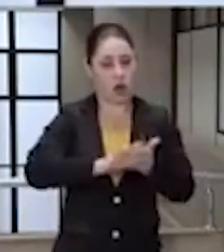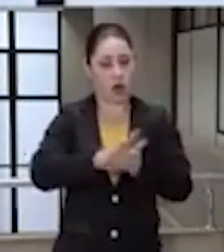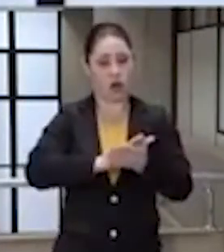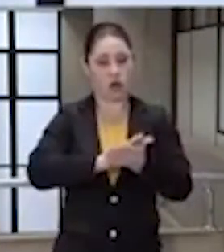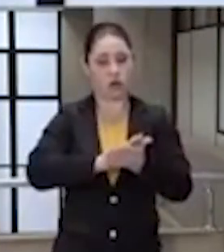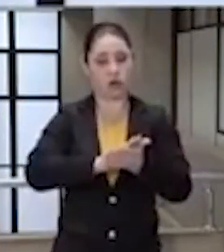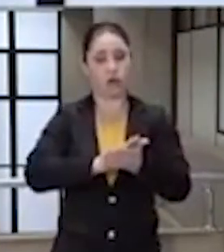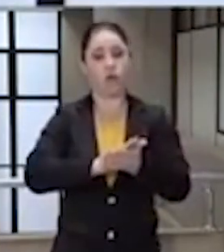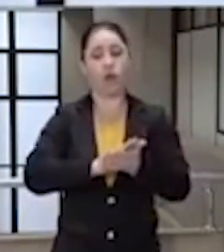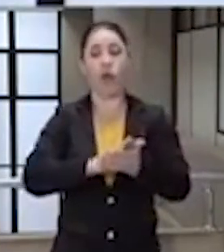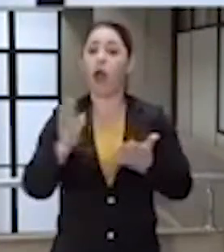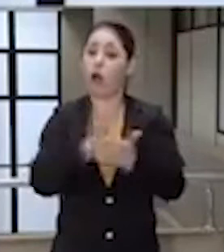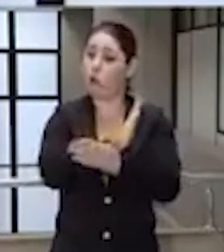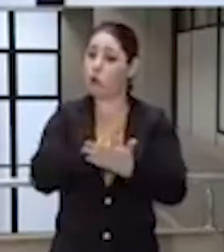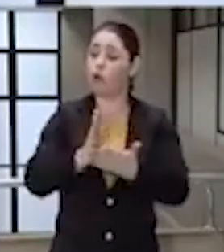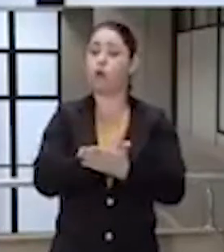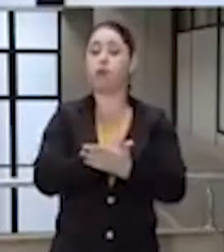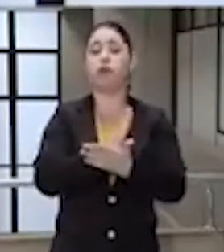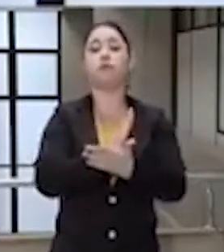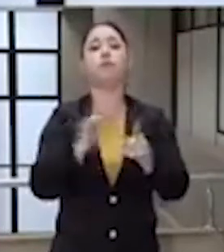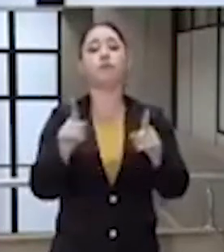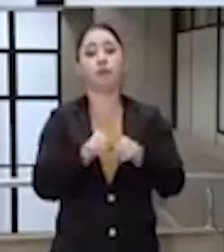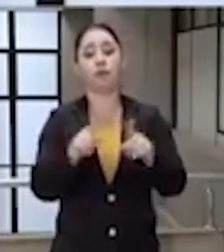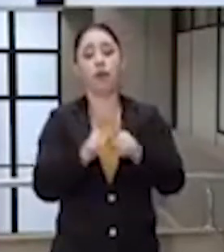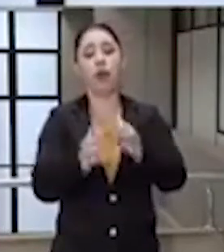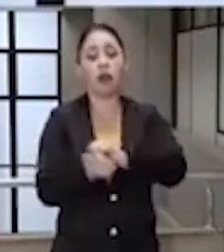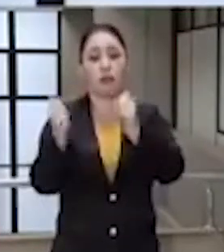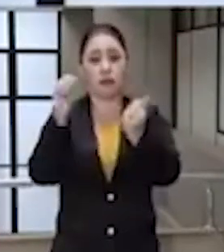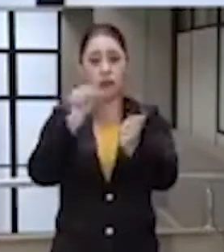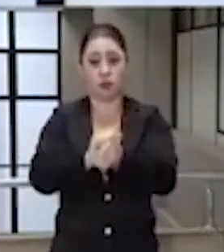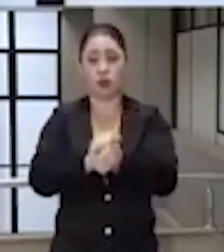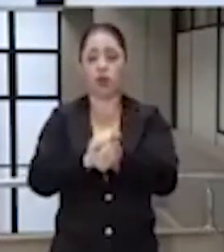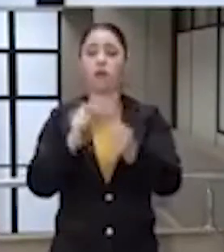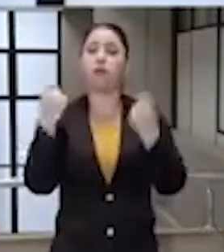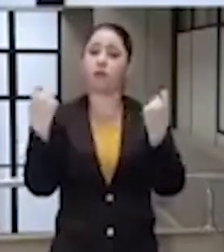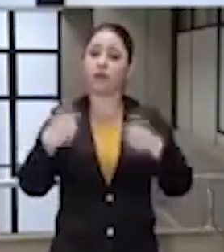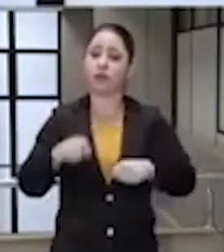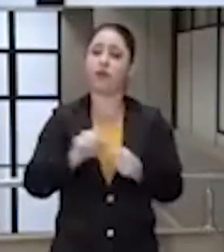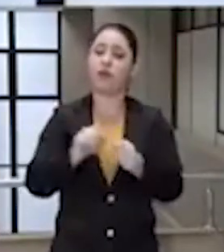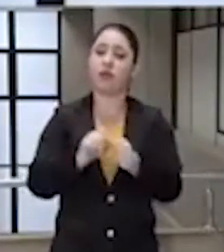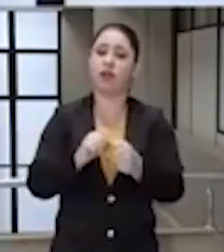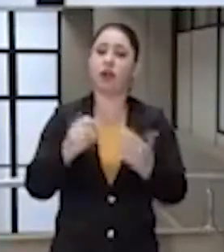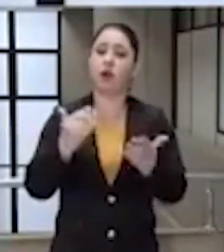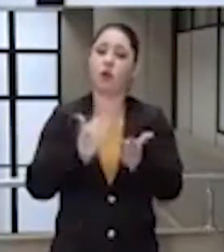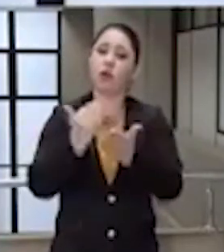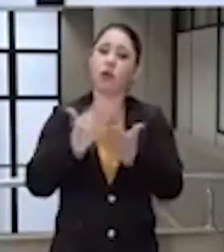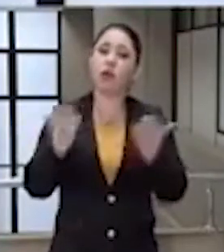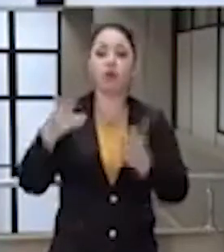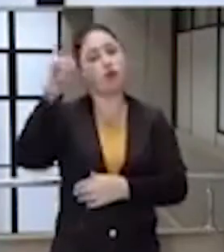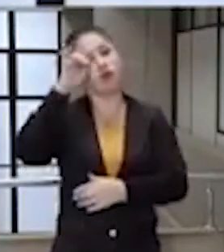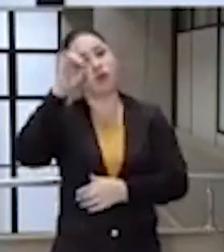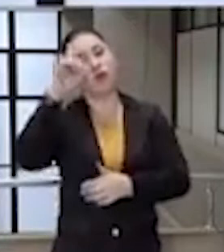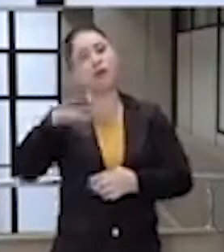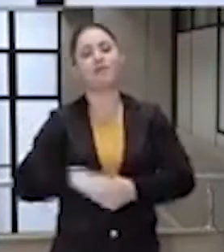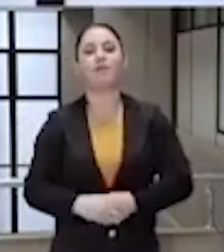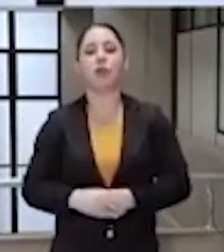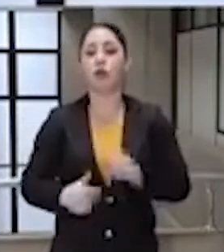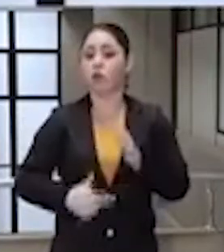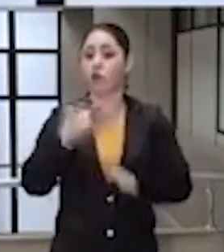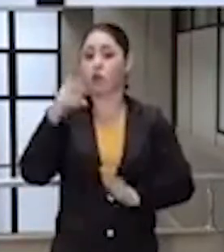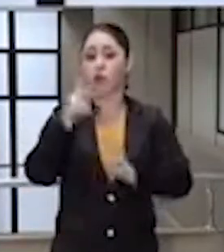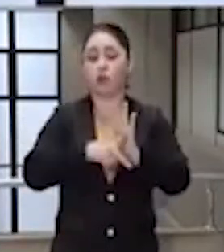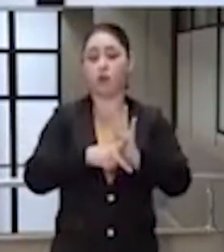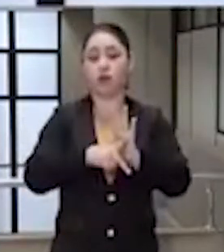Ou seja, algumas adaptações que nós temos que ter colocado aí no nosso dia a dia. O segundo